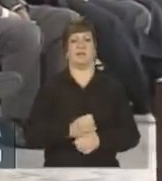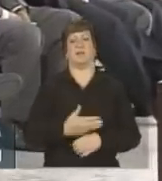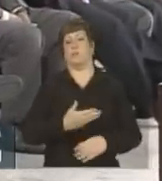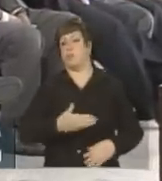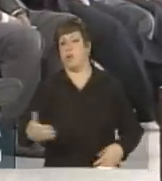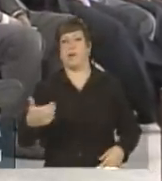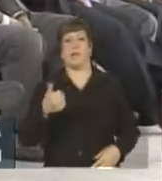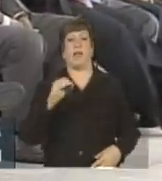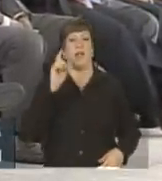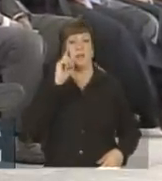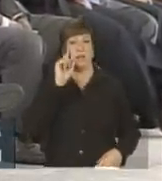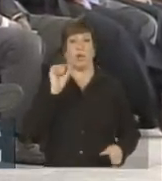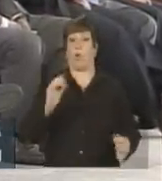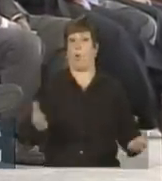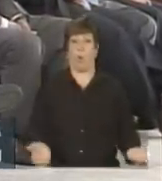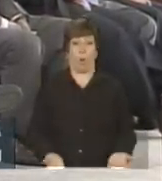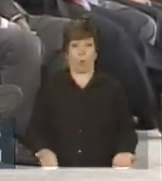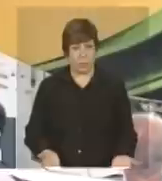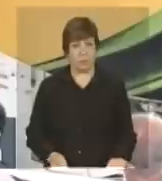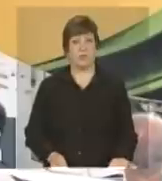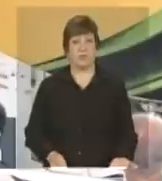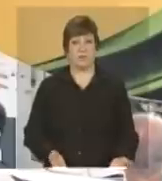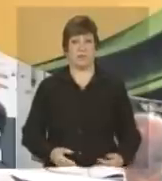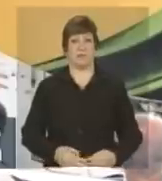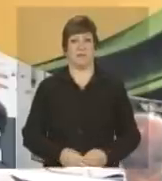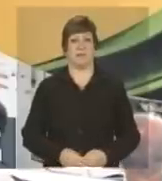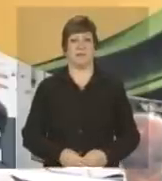10 dias, hoje.